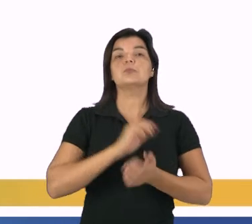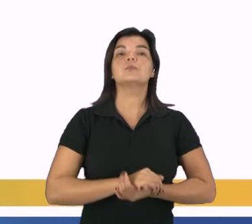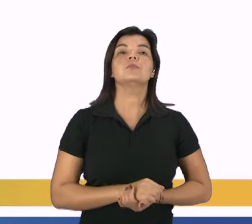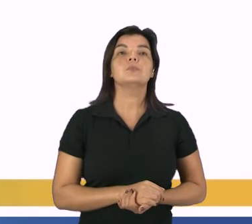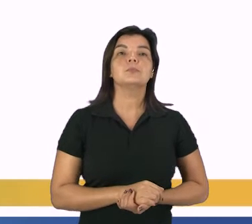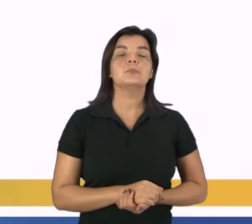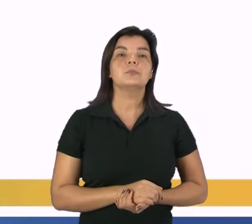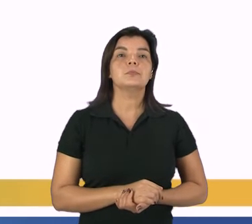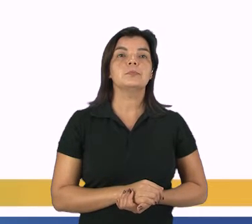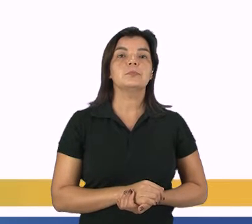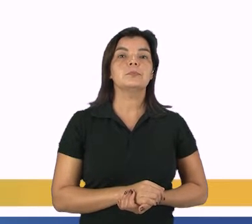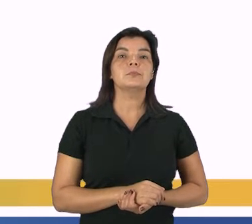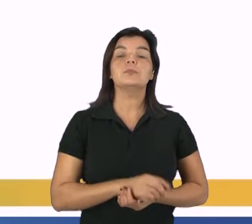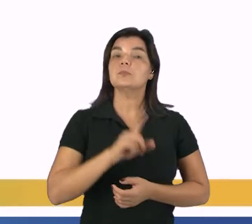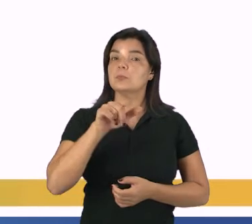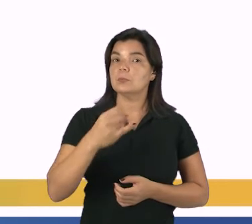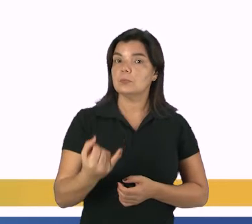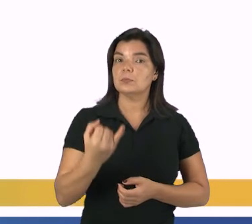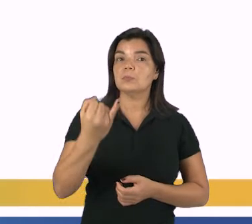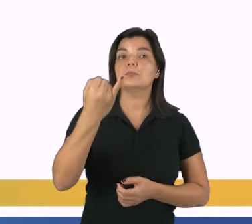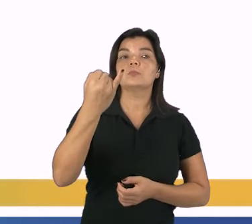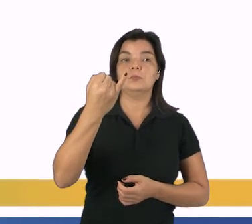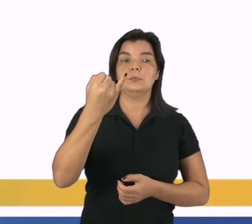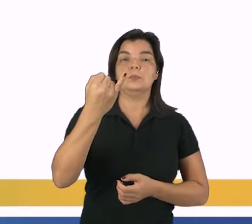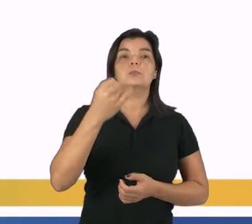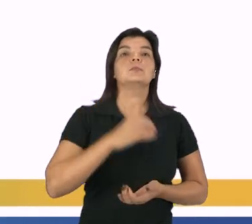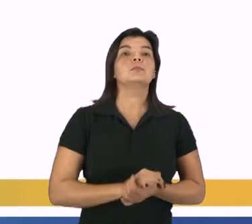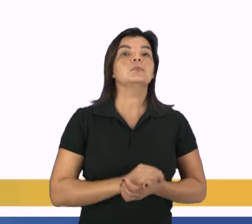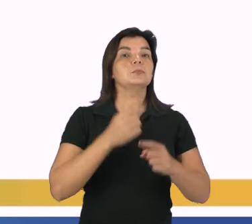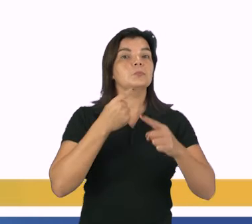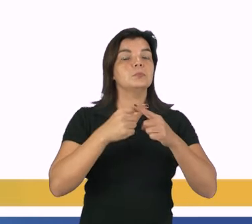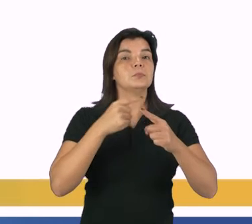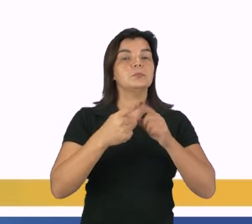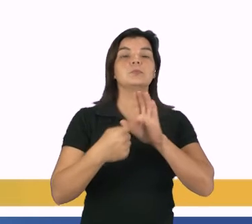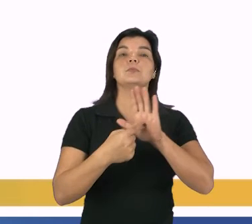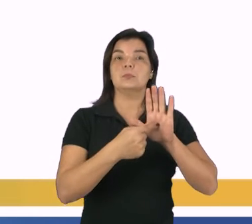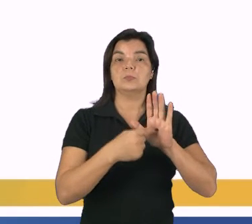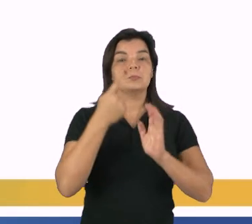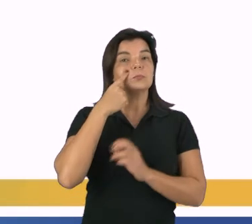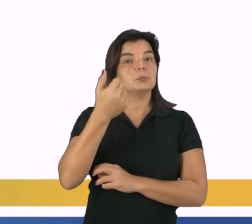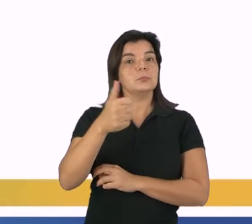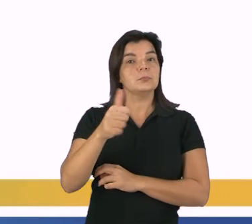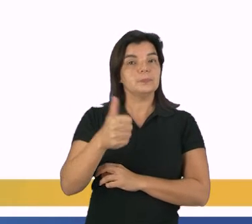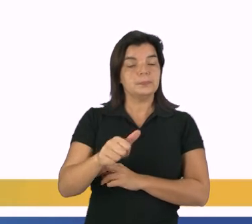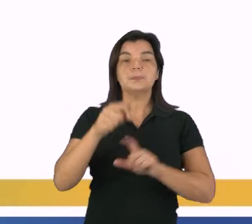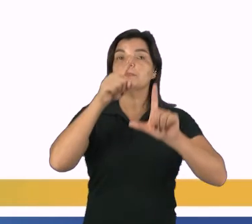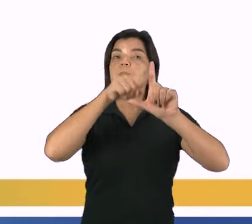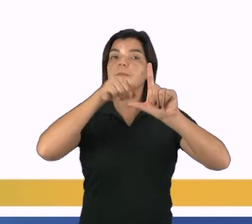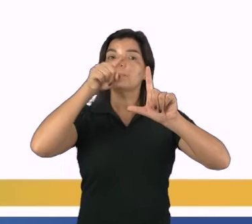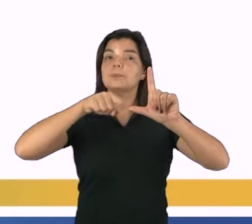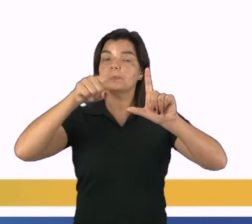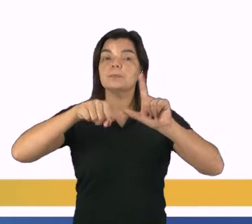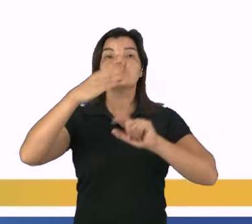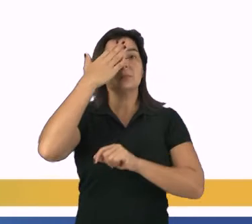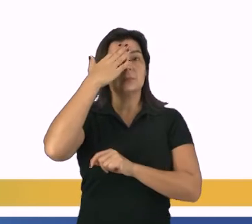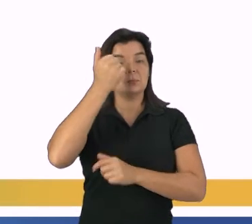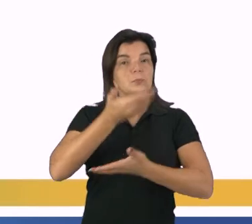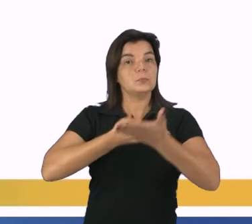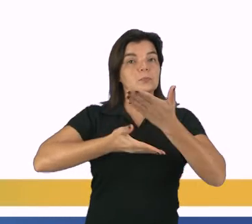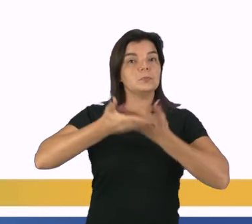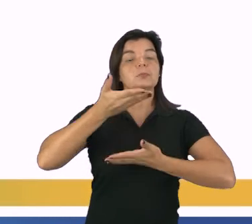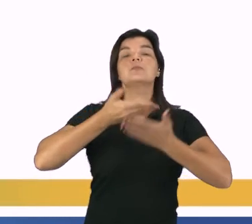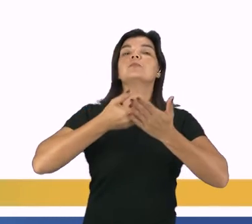distância é 2d, quadrado de 2, 4. Então, a força fica 4 vezes menor. Então, eu tenho que dividir, tá?